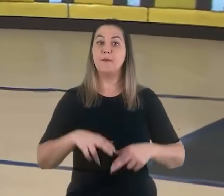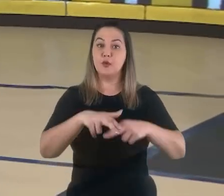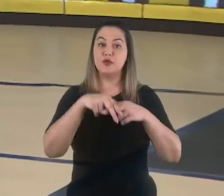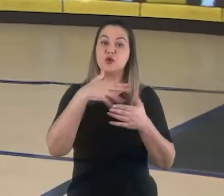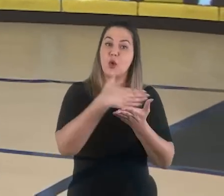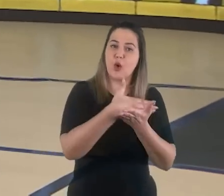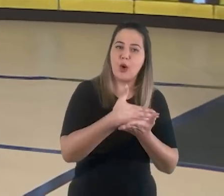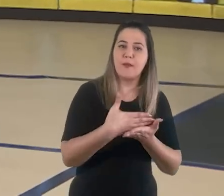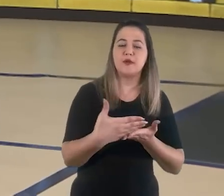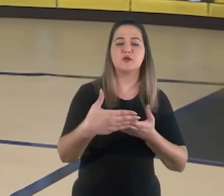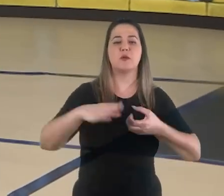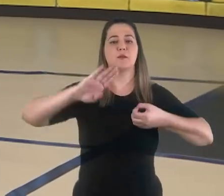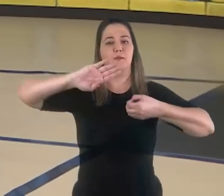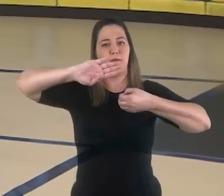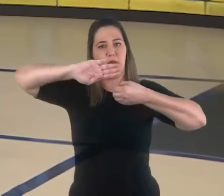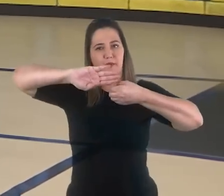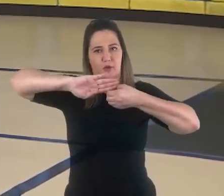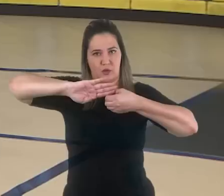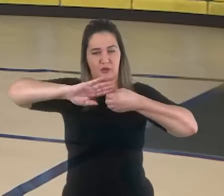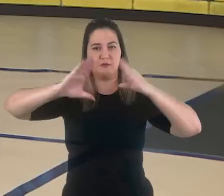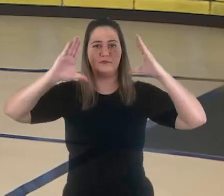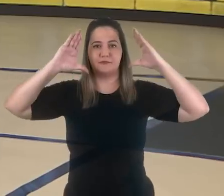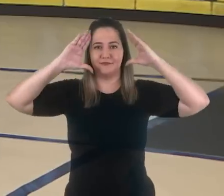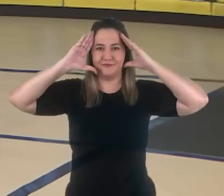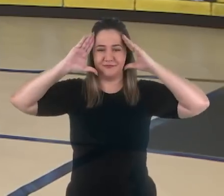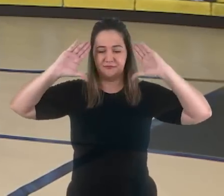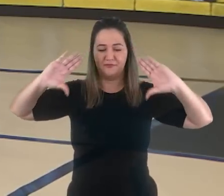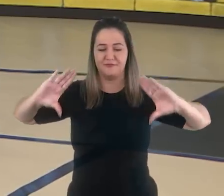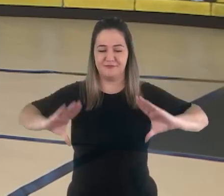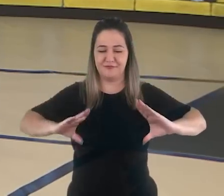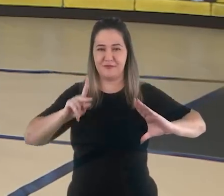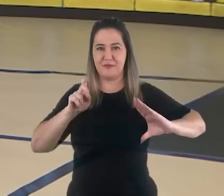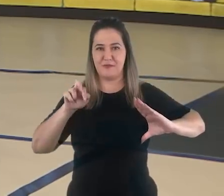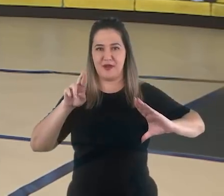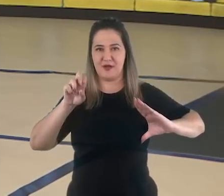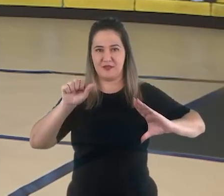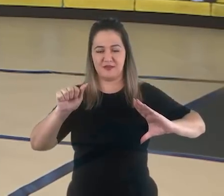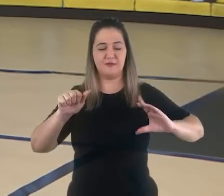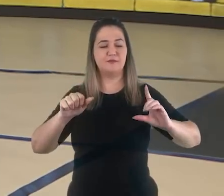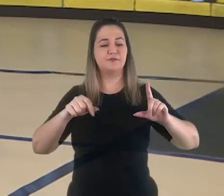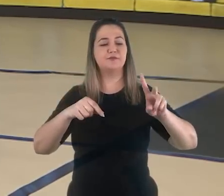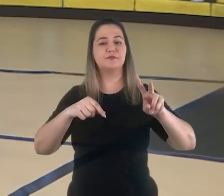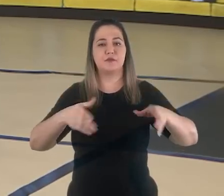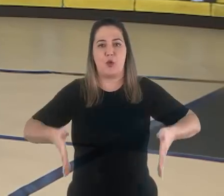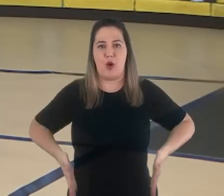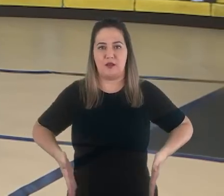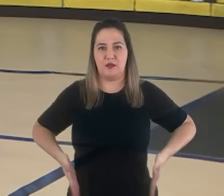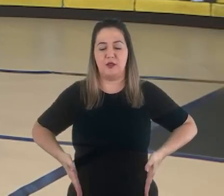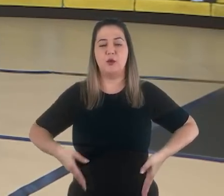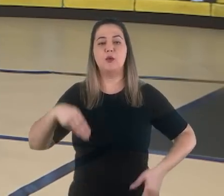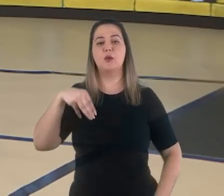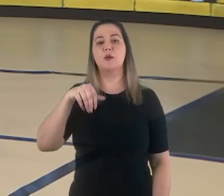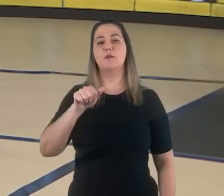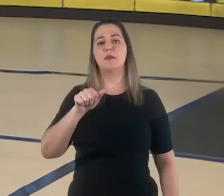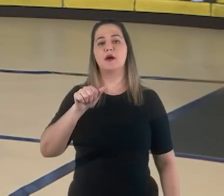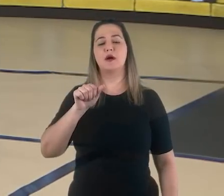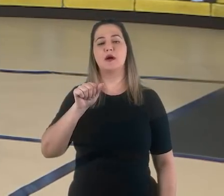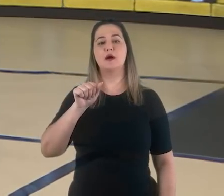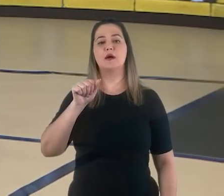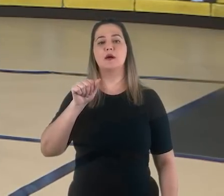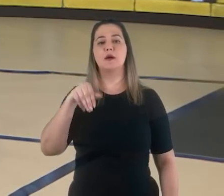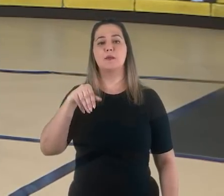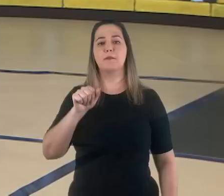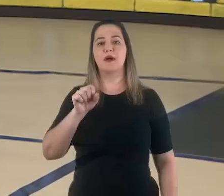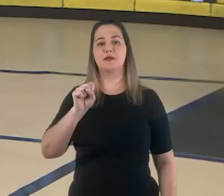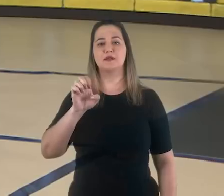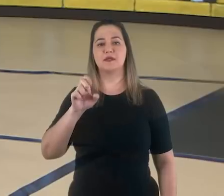os demais impérios de Daniel seriam a Pérsia, a Macedônia. Isso explica em parte porque a China e a Índia não fazem parte